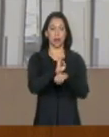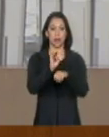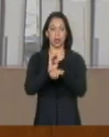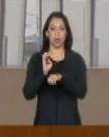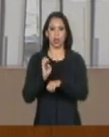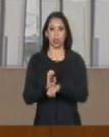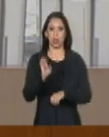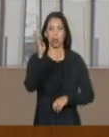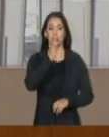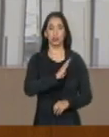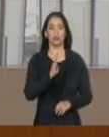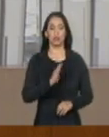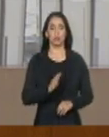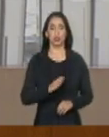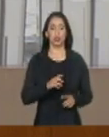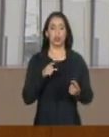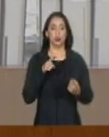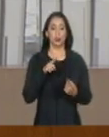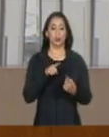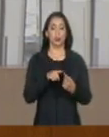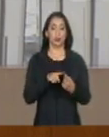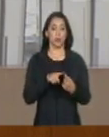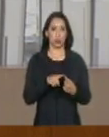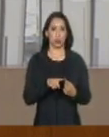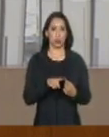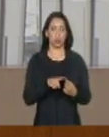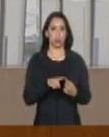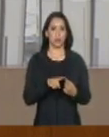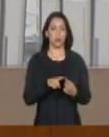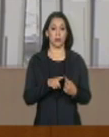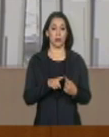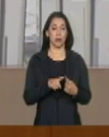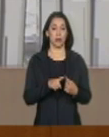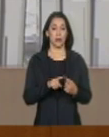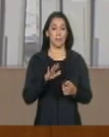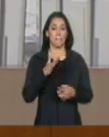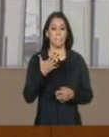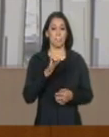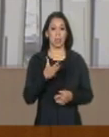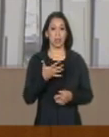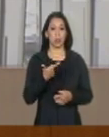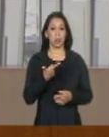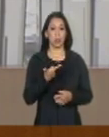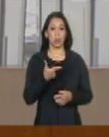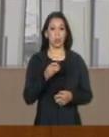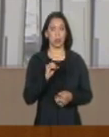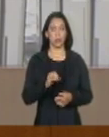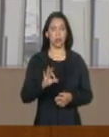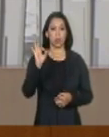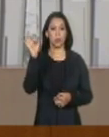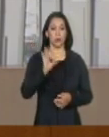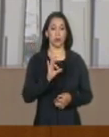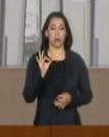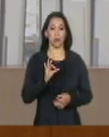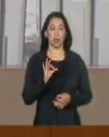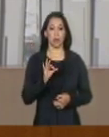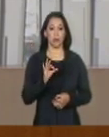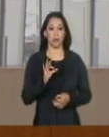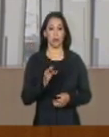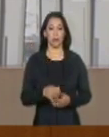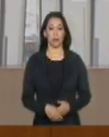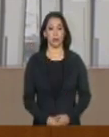um índice de esclarecimento de aproximadamente 20% dos casos.